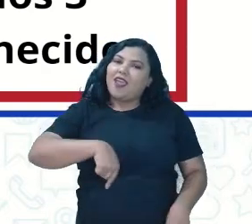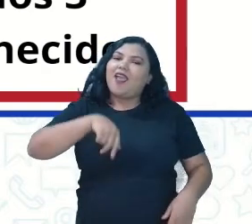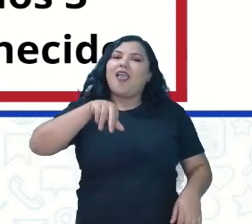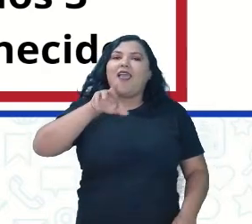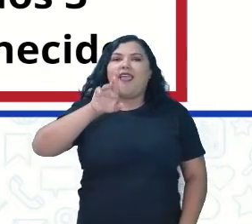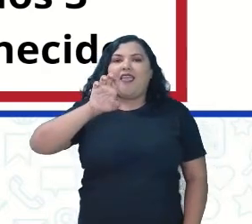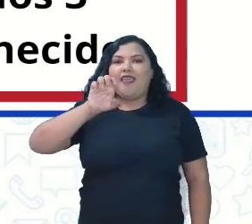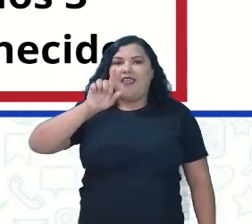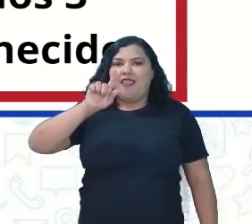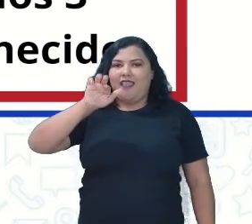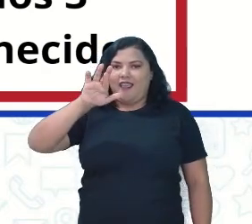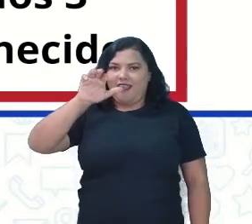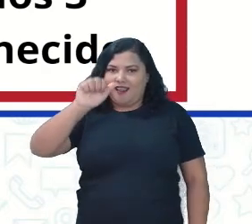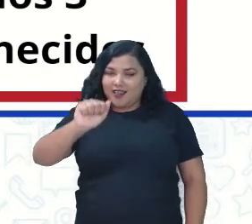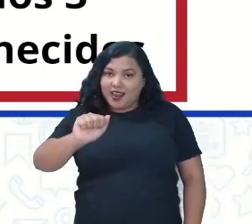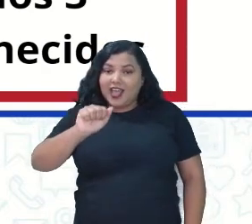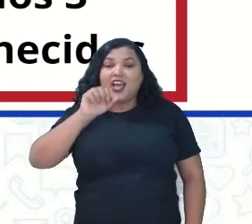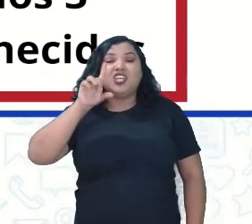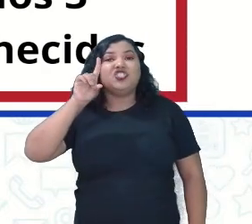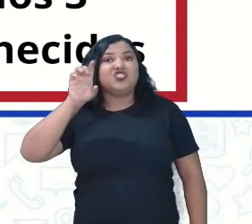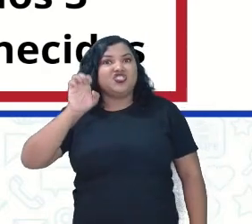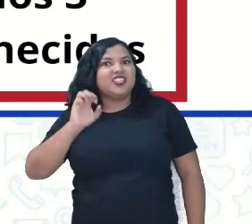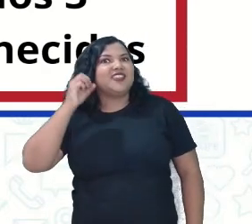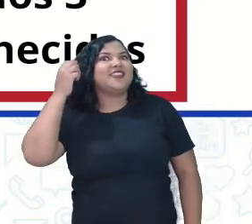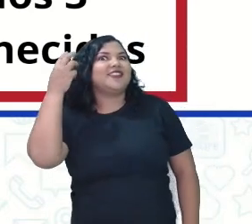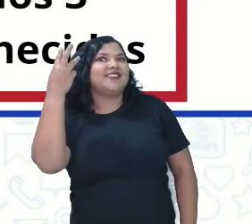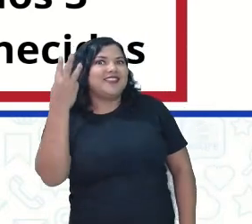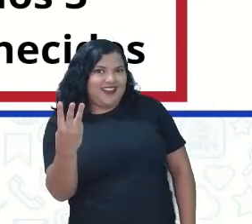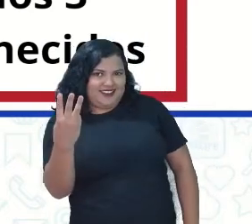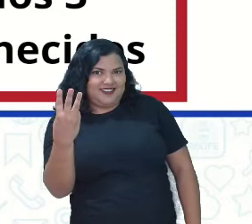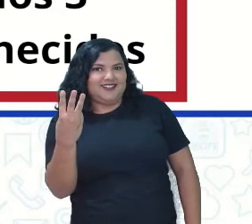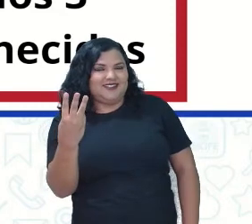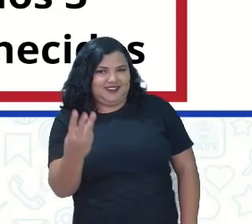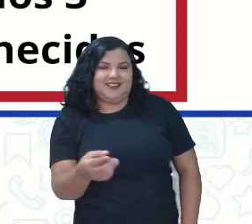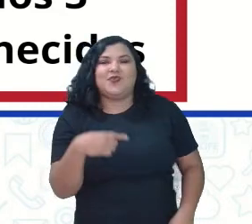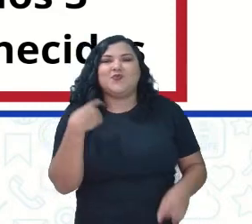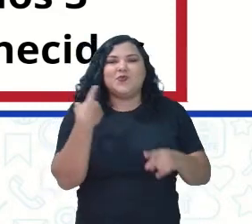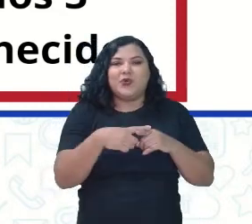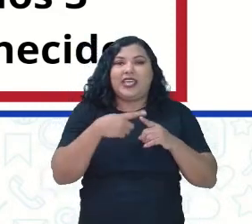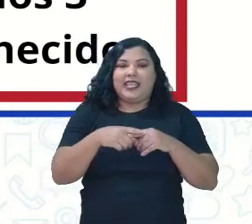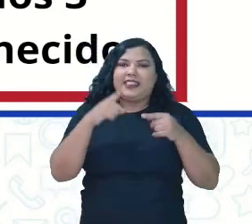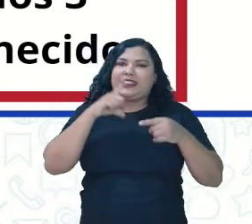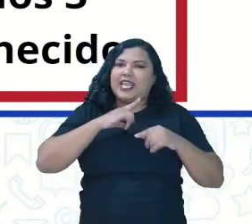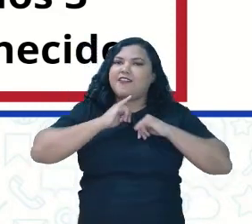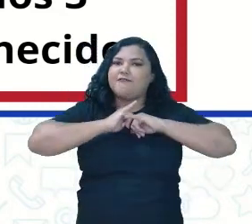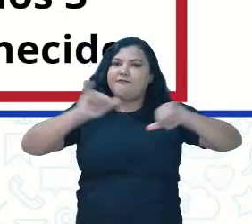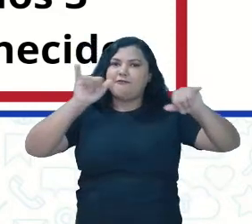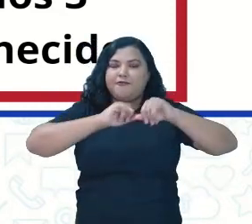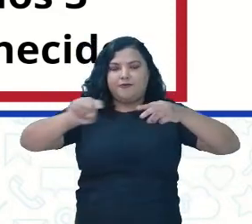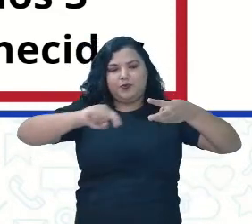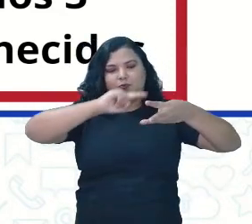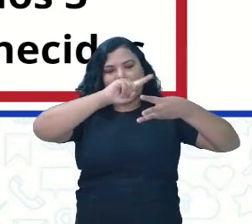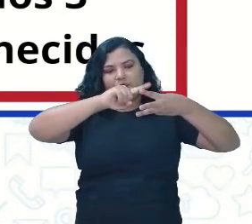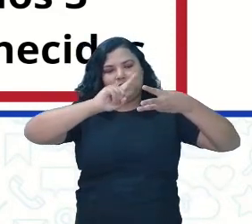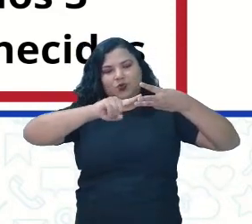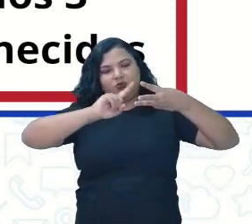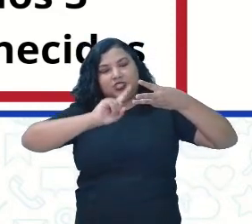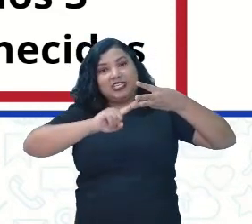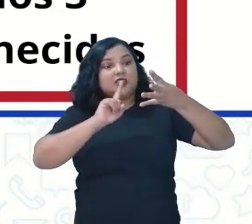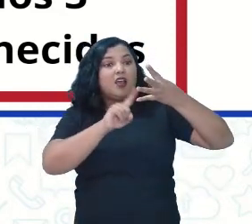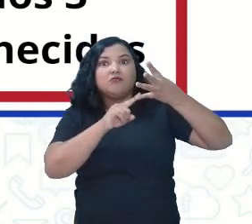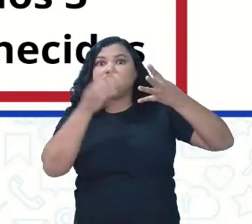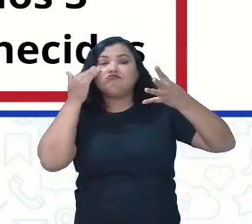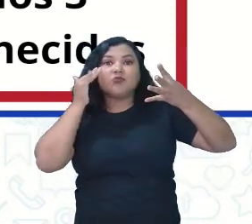3, porque eu tenho aí 3 valores, certo? E preciso saber o valor desconhecido, que é o 4º